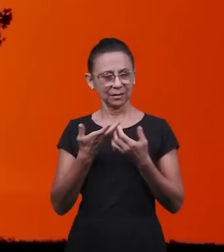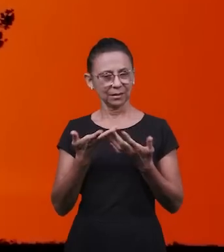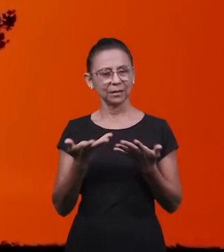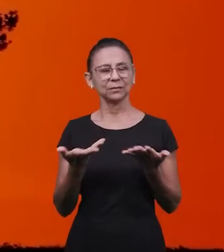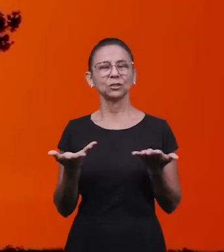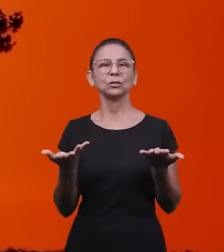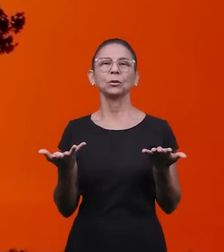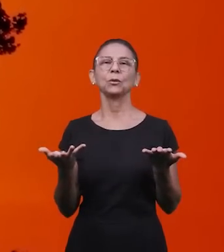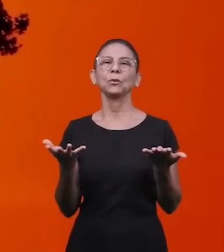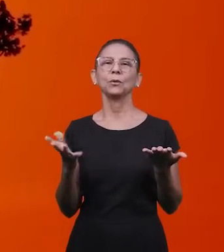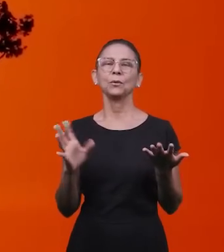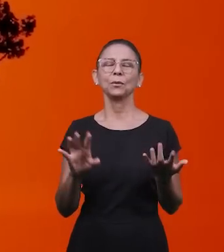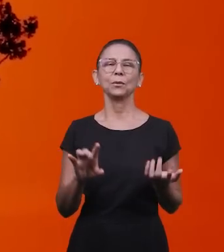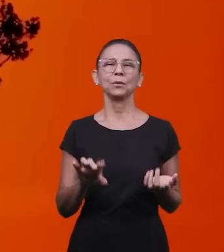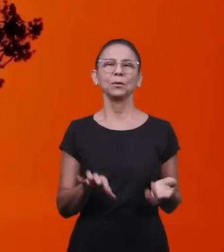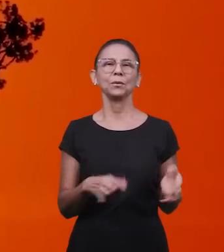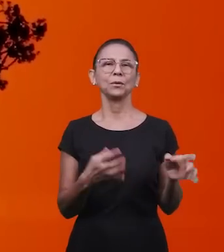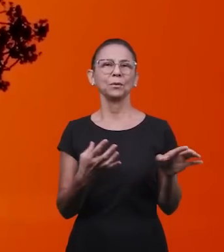Minha